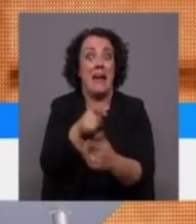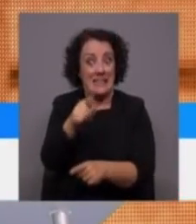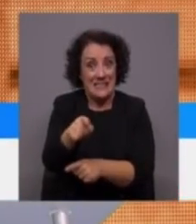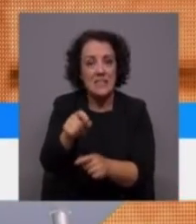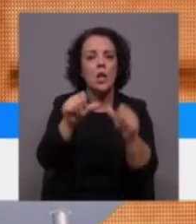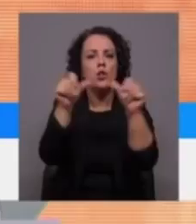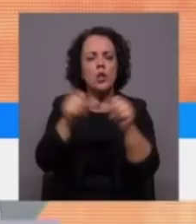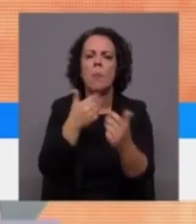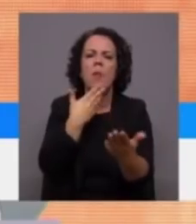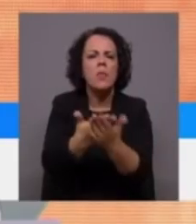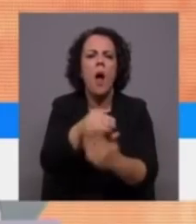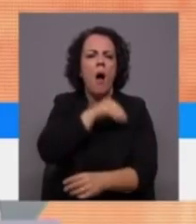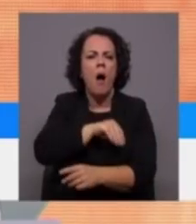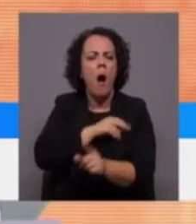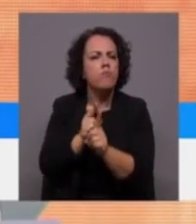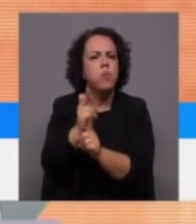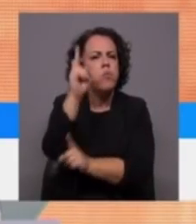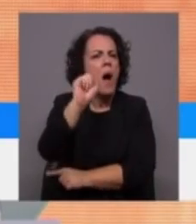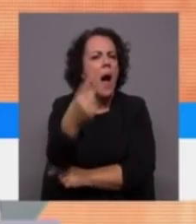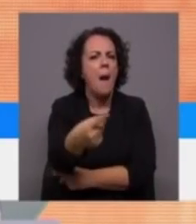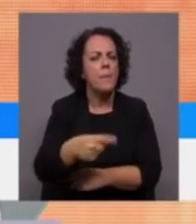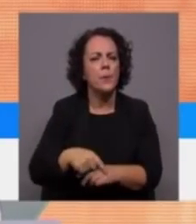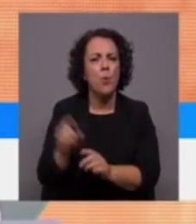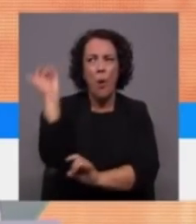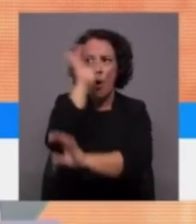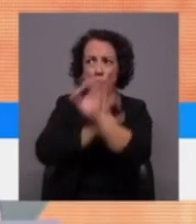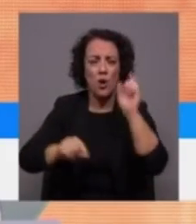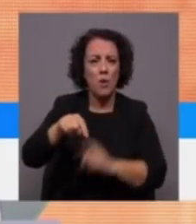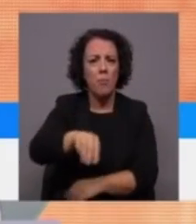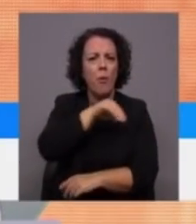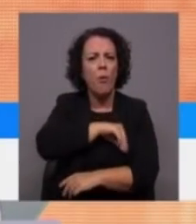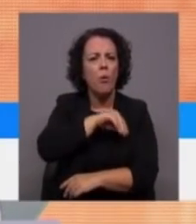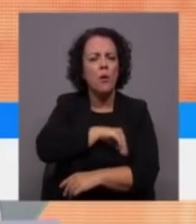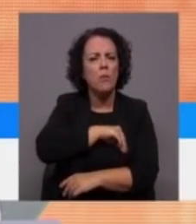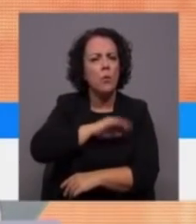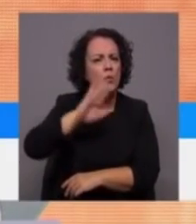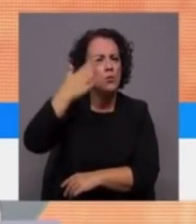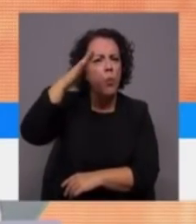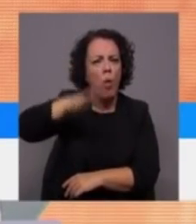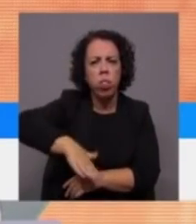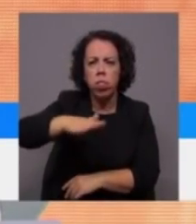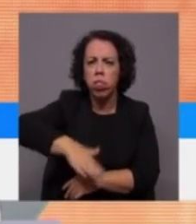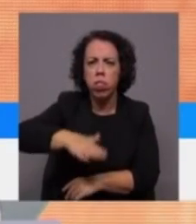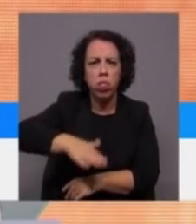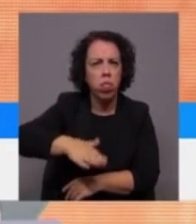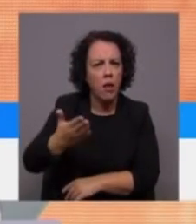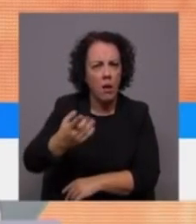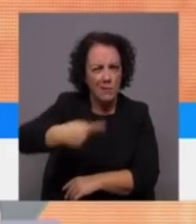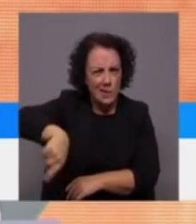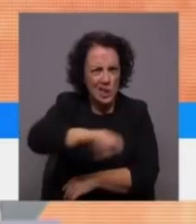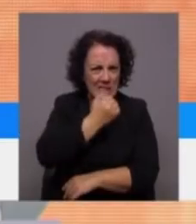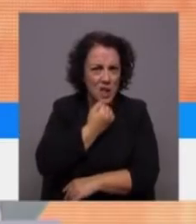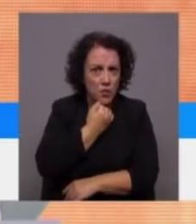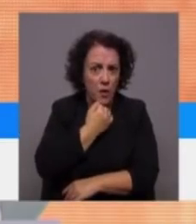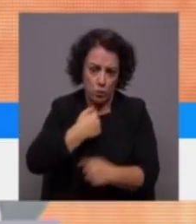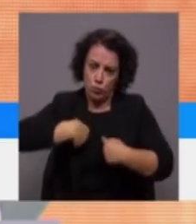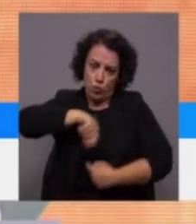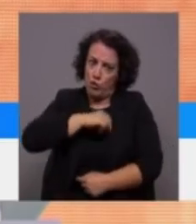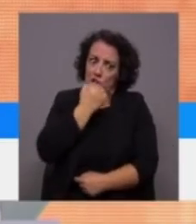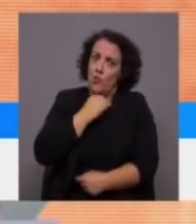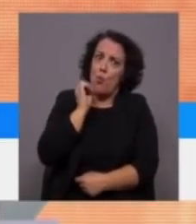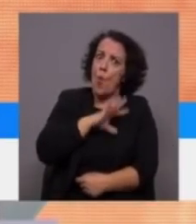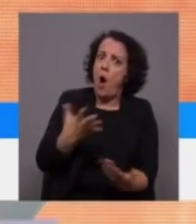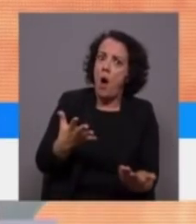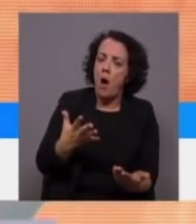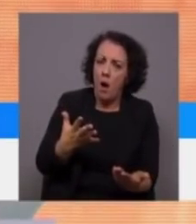os salários líquidos Portugal é o país da Europa Ocidental do salário líquido mais baixo Eu sabia que pode ser satisfeito com esta situação nós não estamos